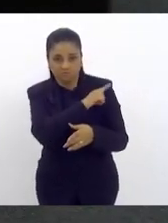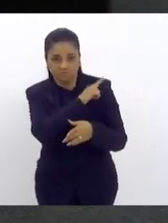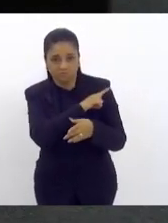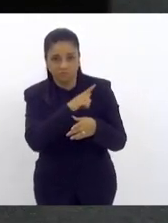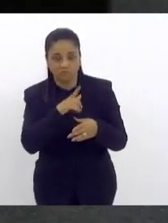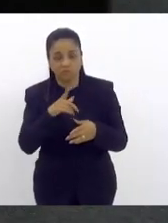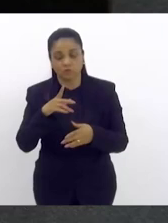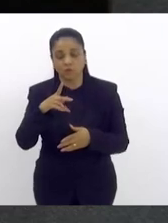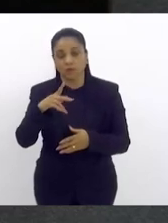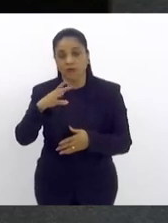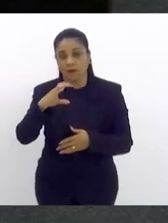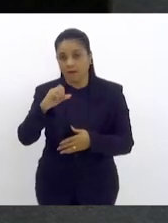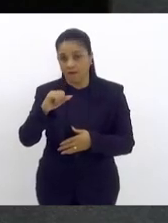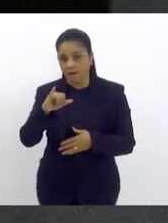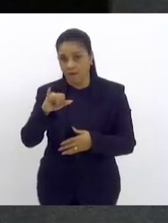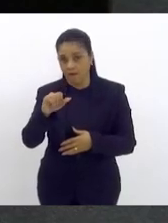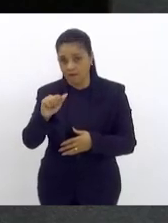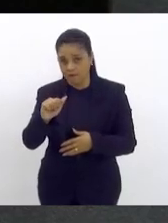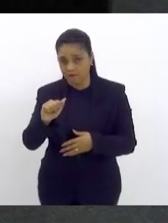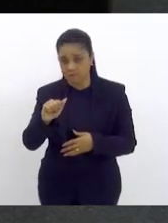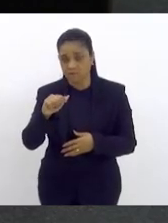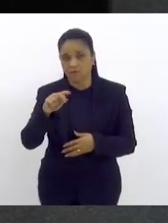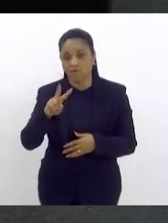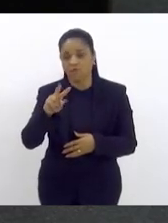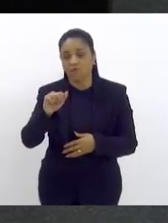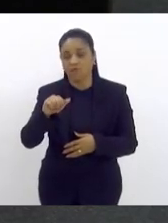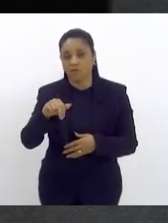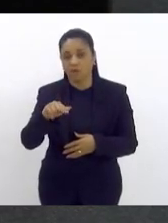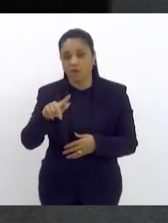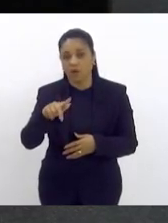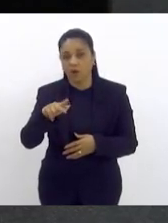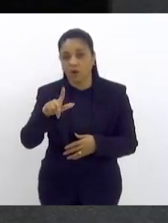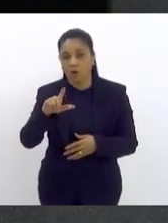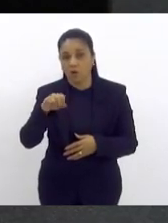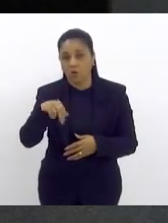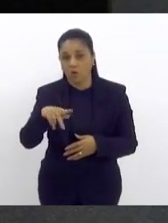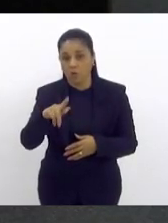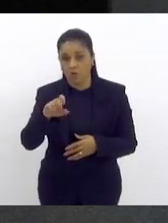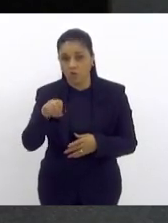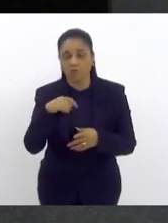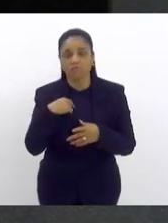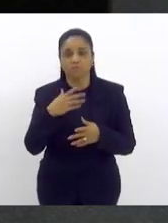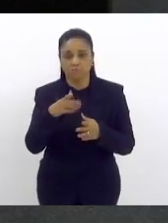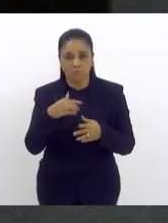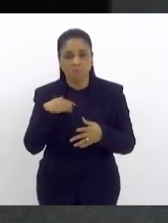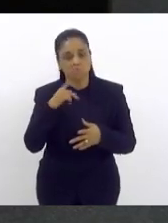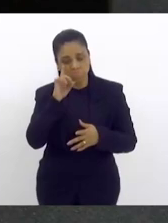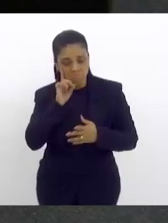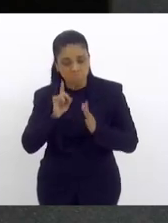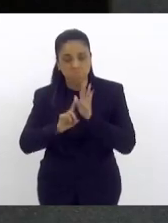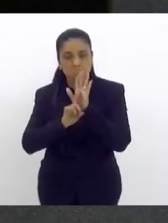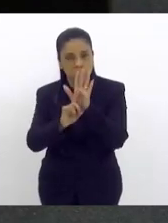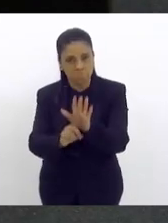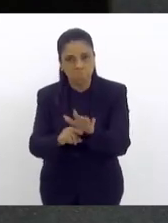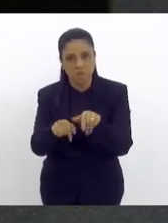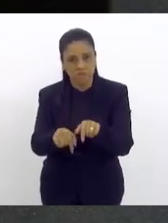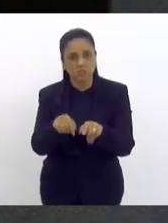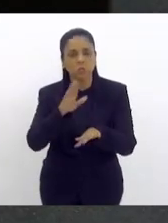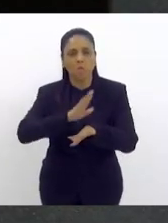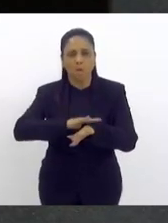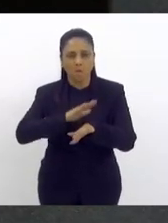Cais do Valongo e o nosso mandato esteve presente participando desse momento que foi um momento muito importante